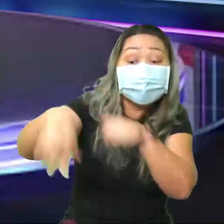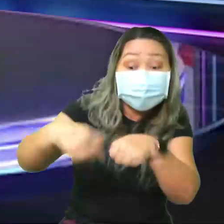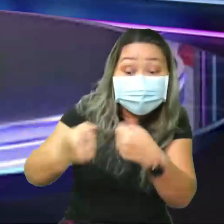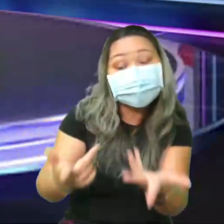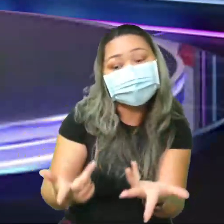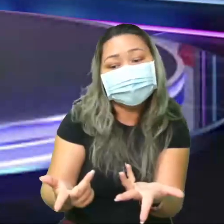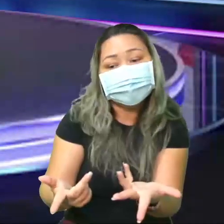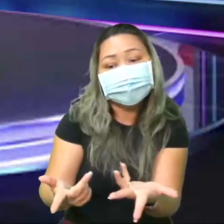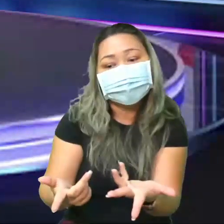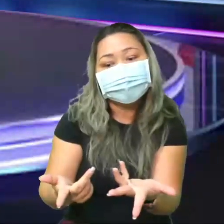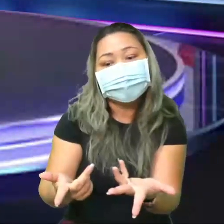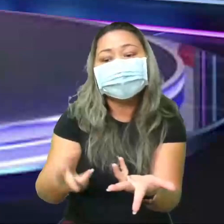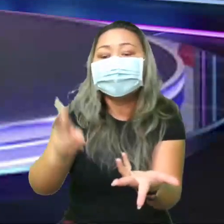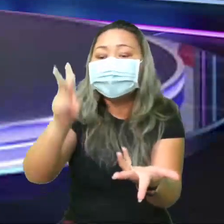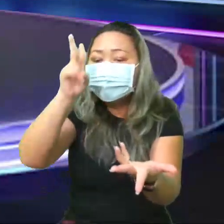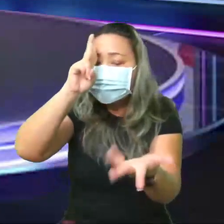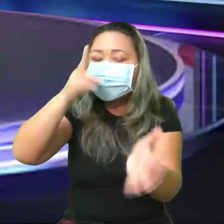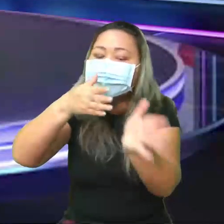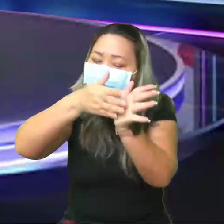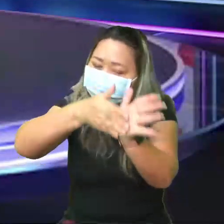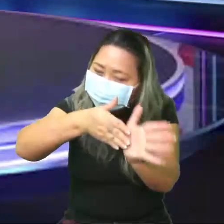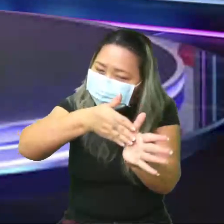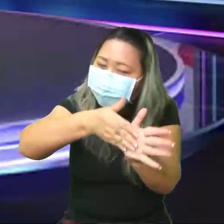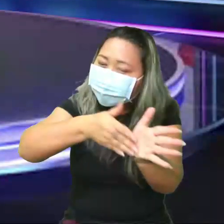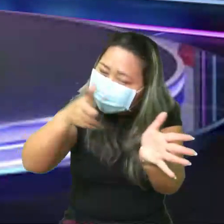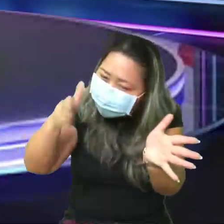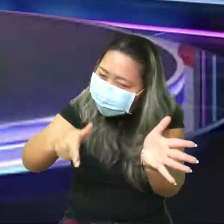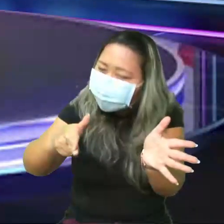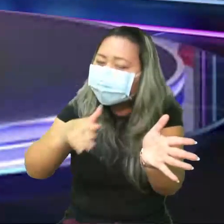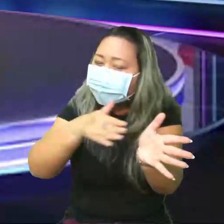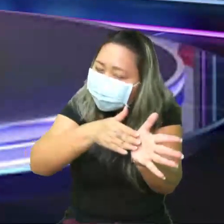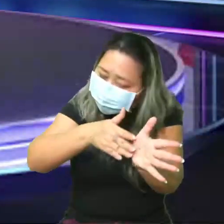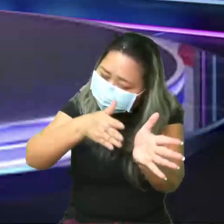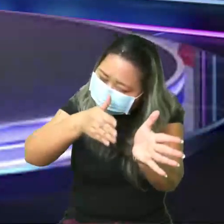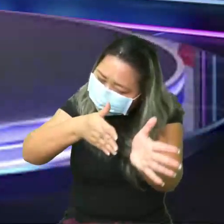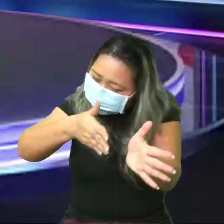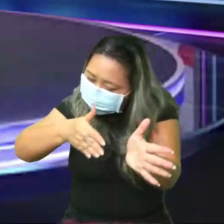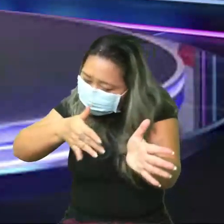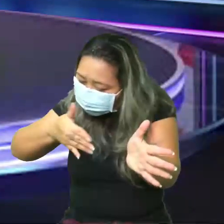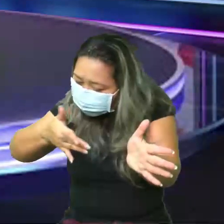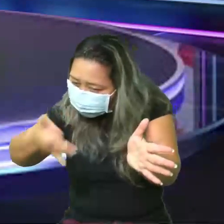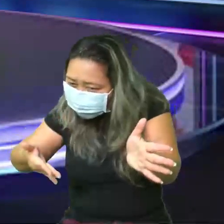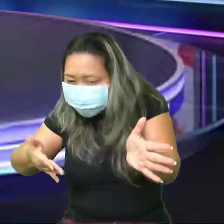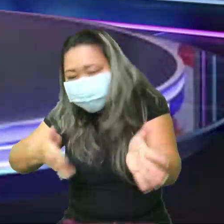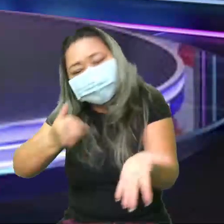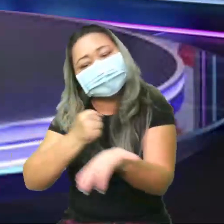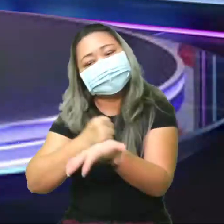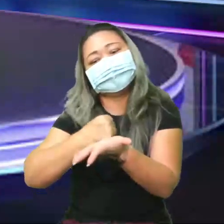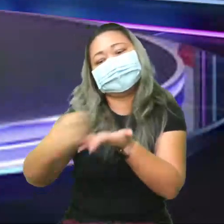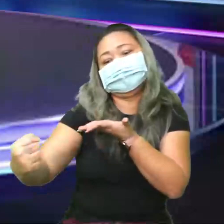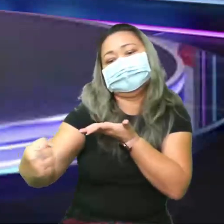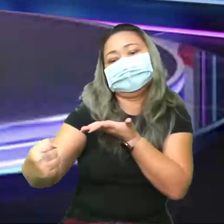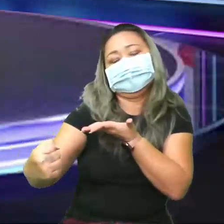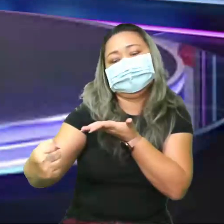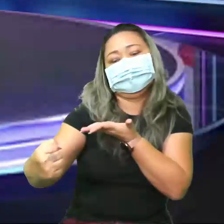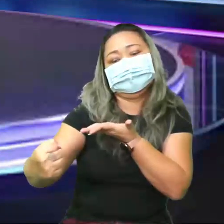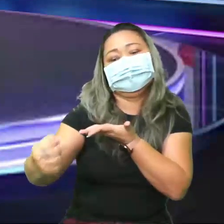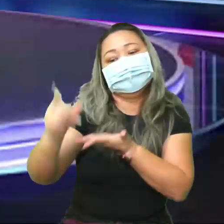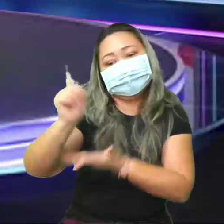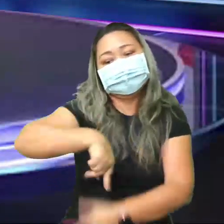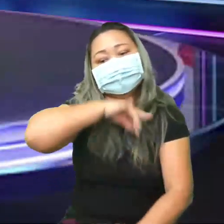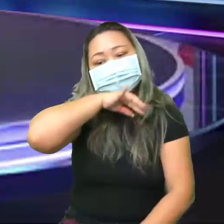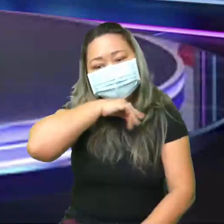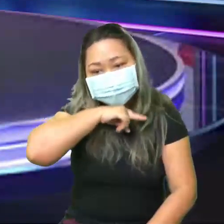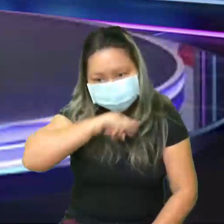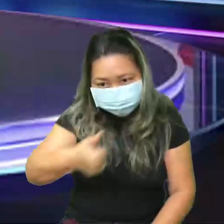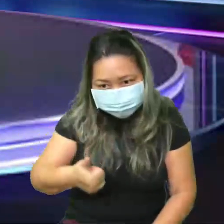diferentes em um trilho. E aí, quando a gente fala da biologia, o estudo da biologia, da citologia, a gente